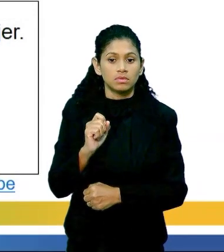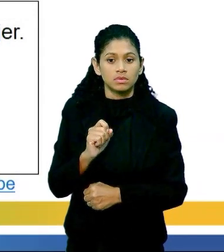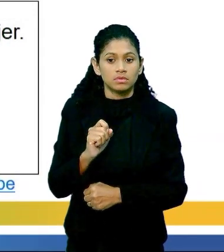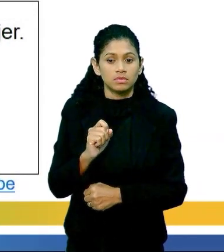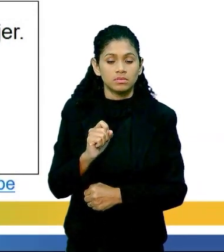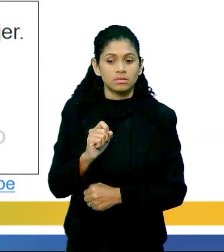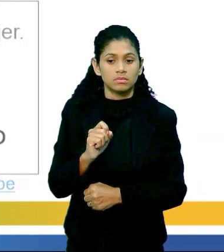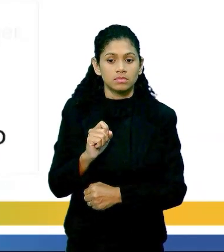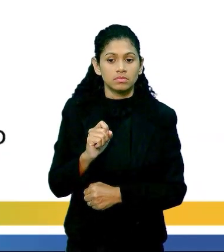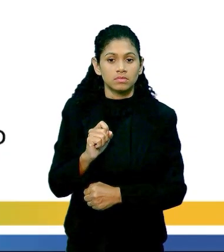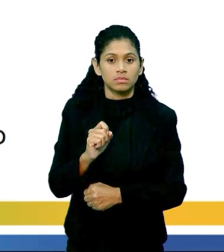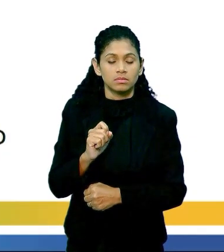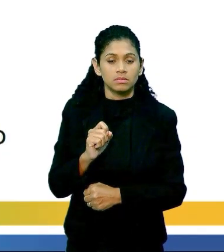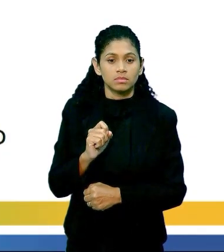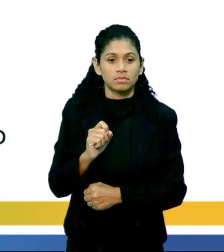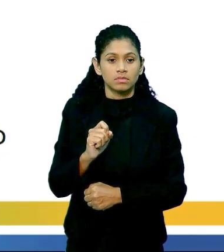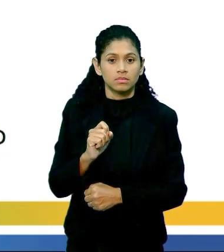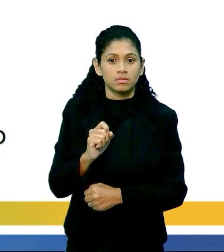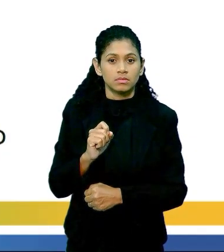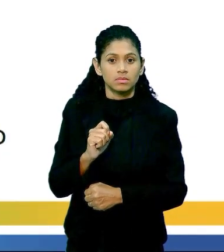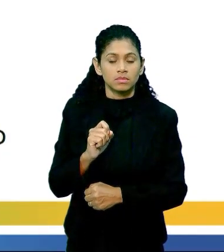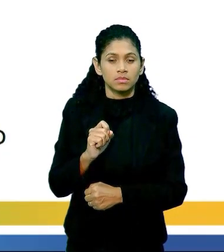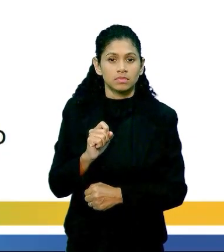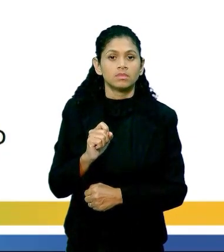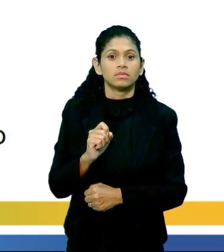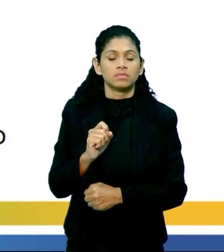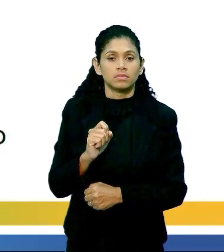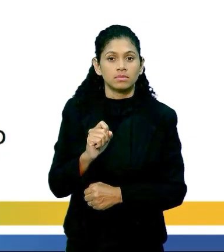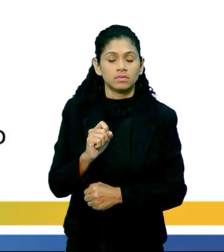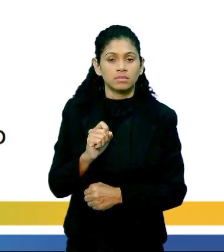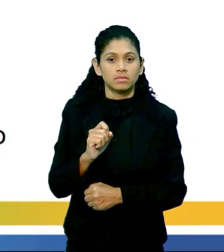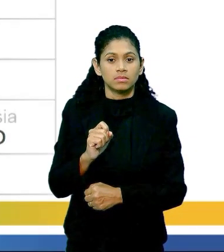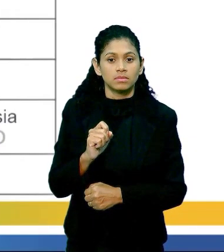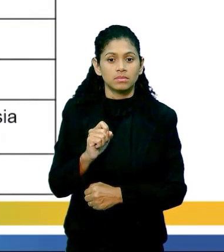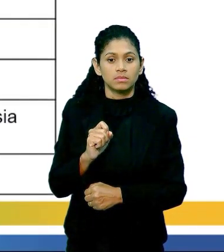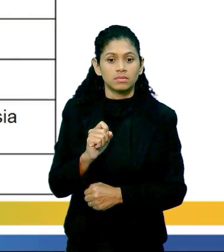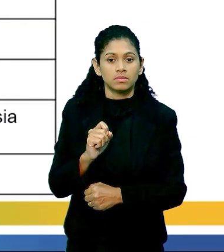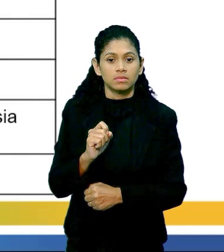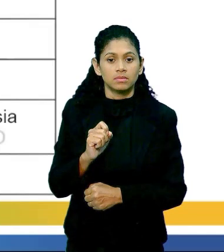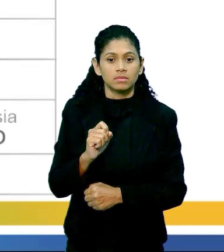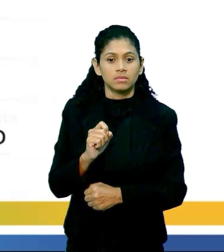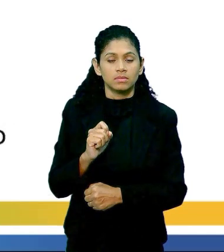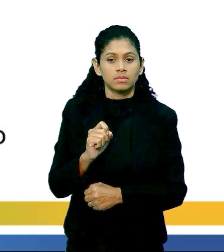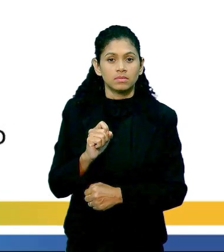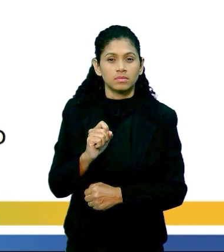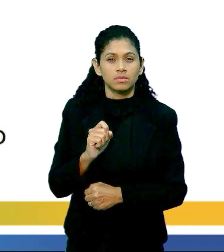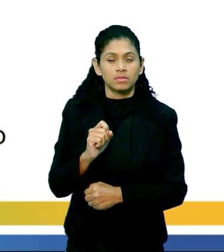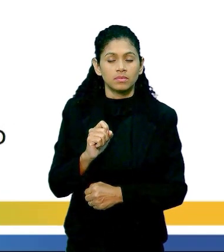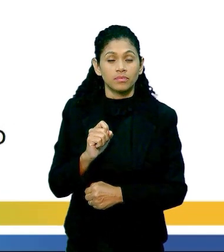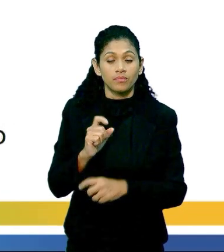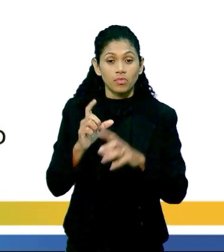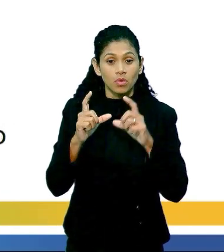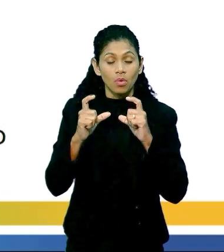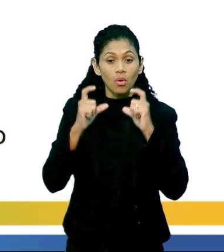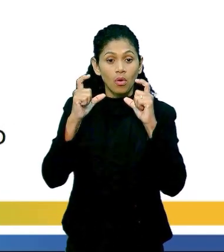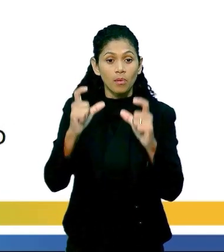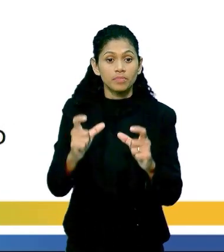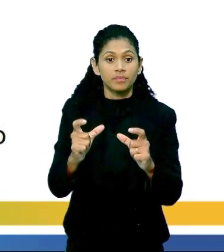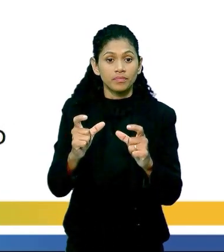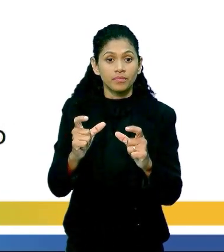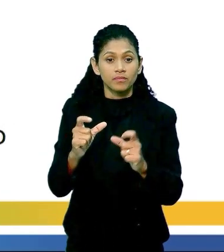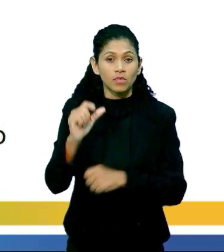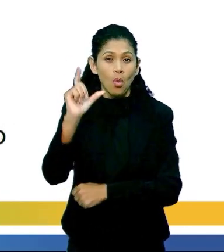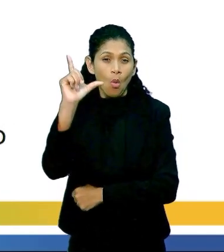mas é assim mesmo, tá, galera? Porque a gente não pode fazer análise, né, sem a relação entre o todo. Observe aqui que ele diz, né? Ó,